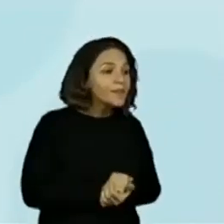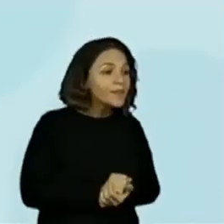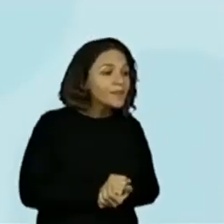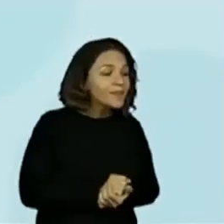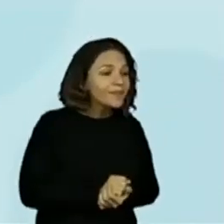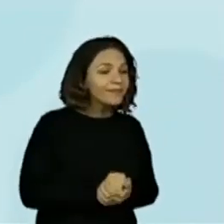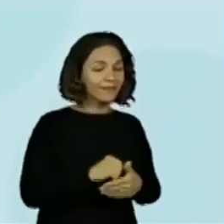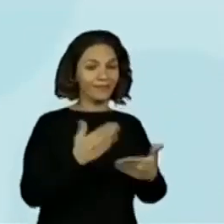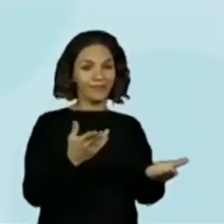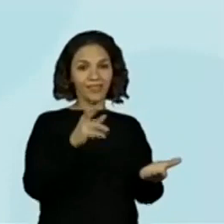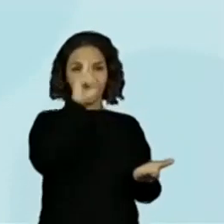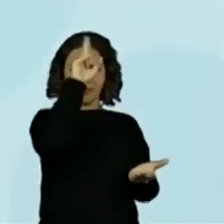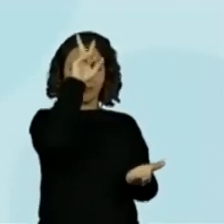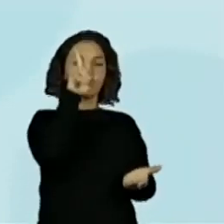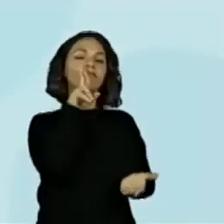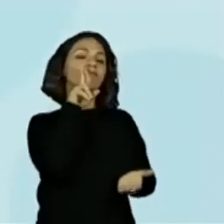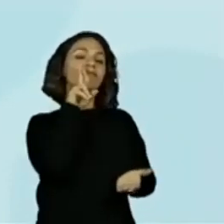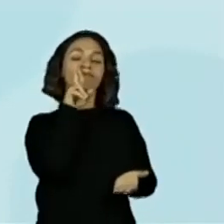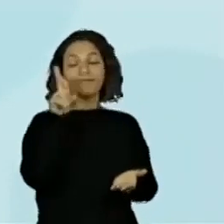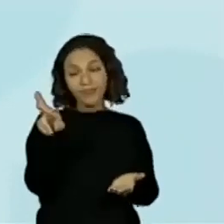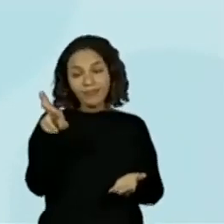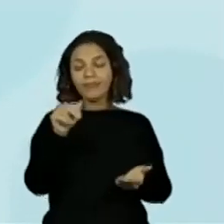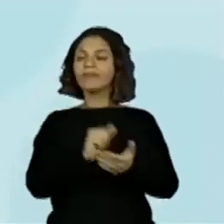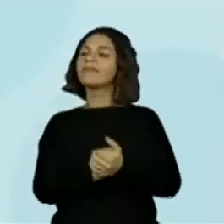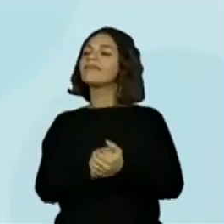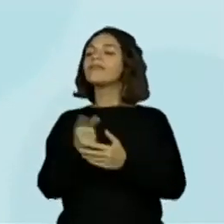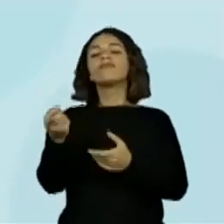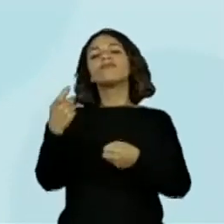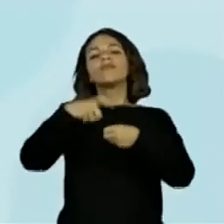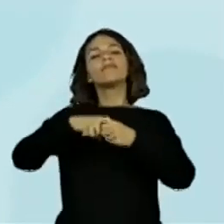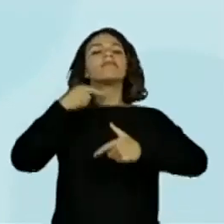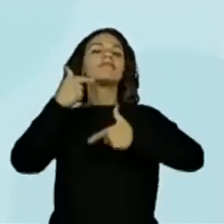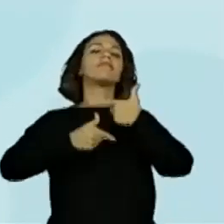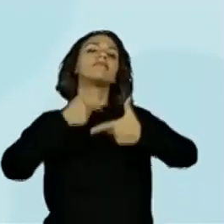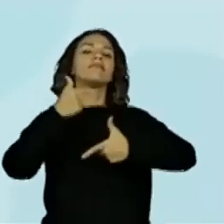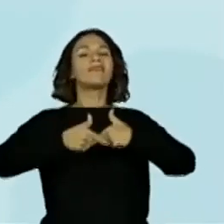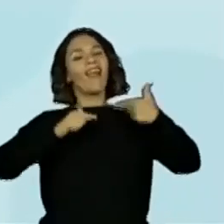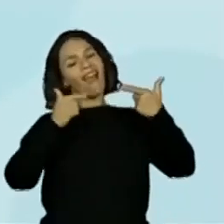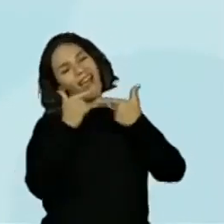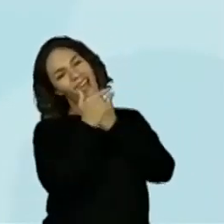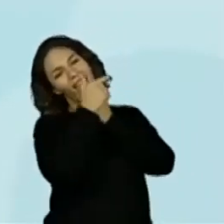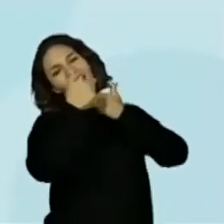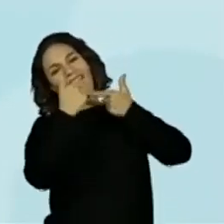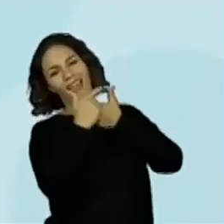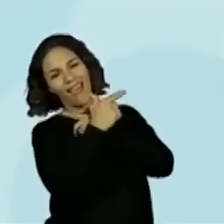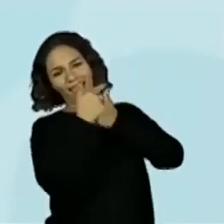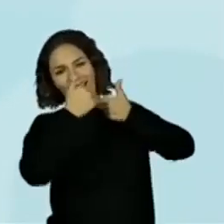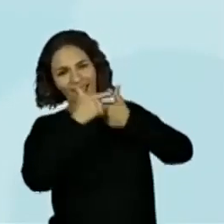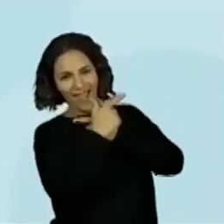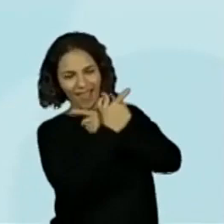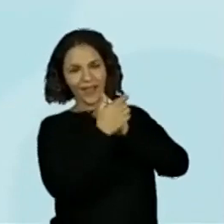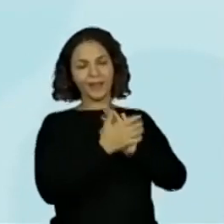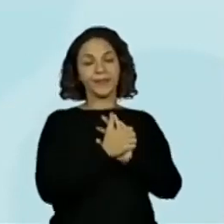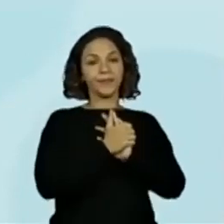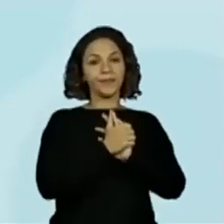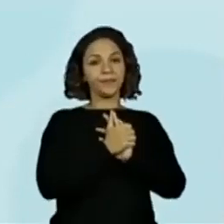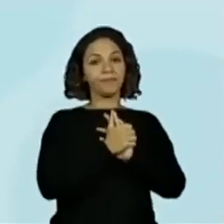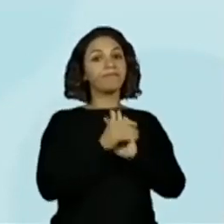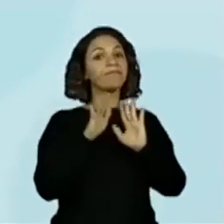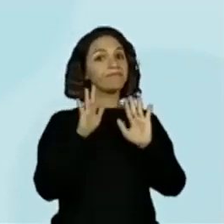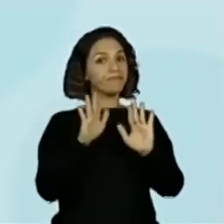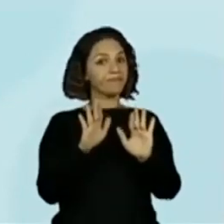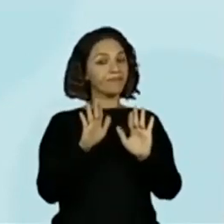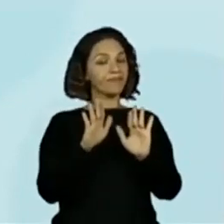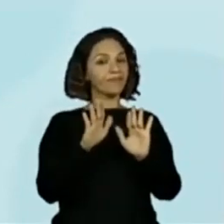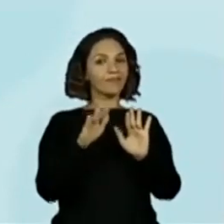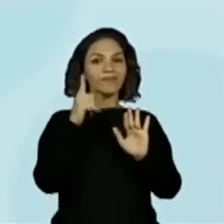Disseram as formigas e voltaram para casa, para o trabalho, dando risada. Olha só, tem